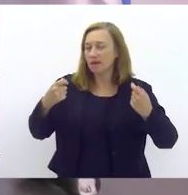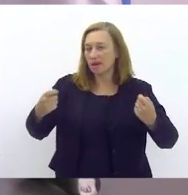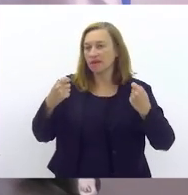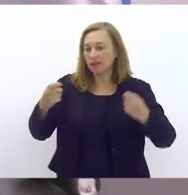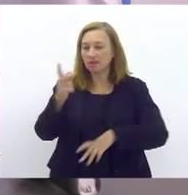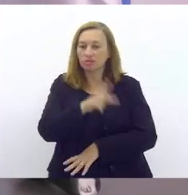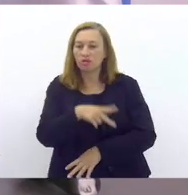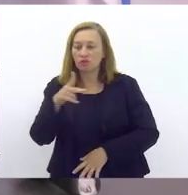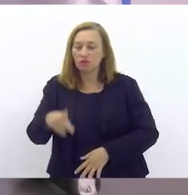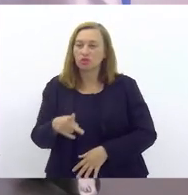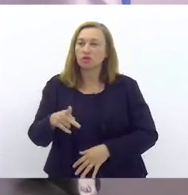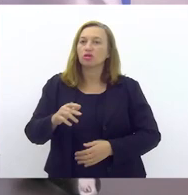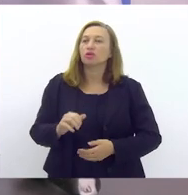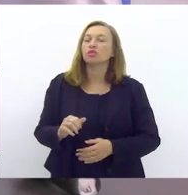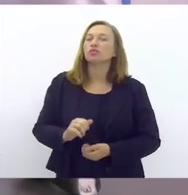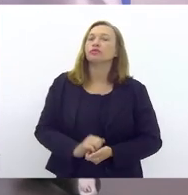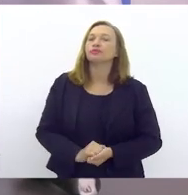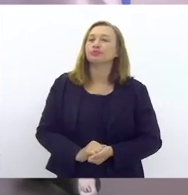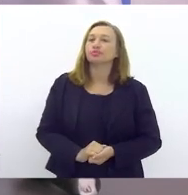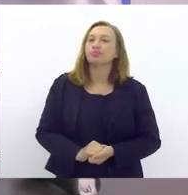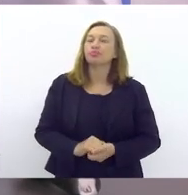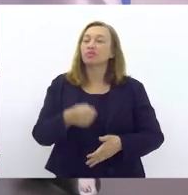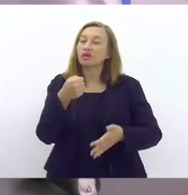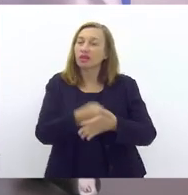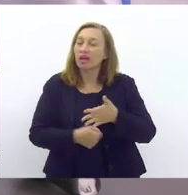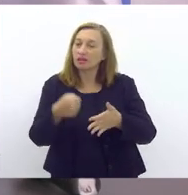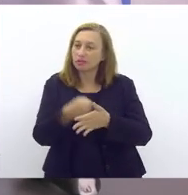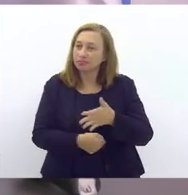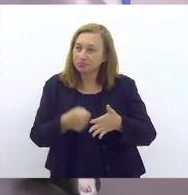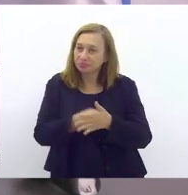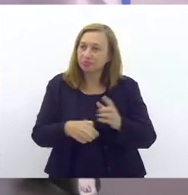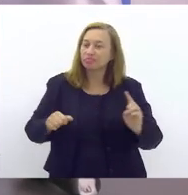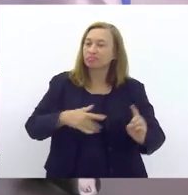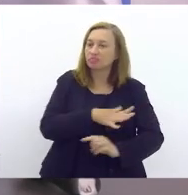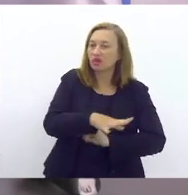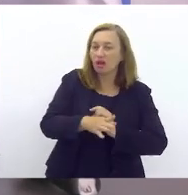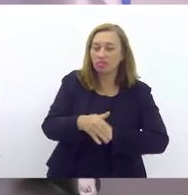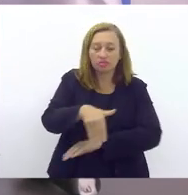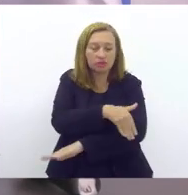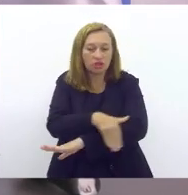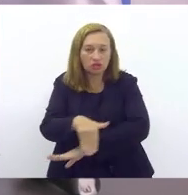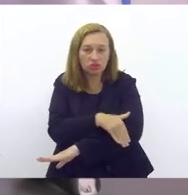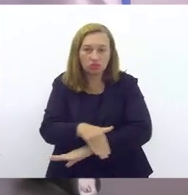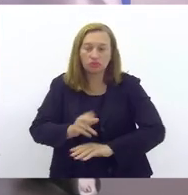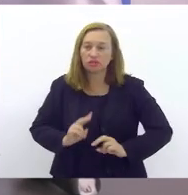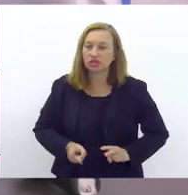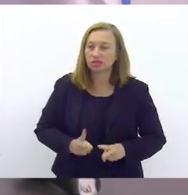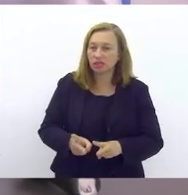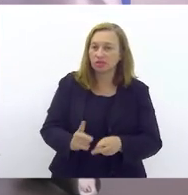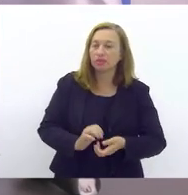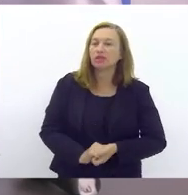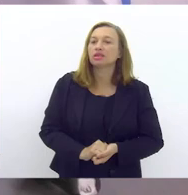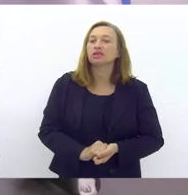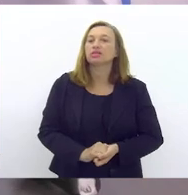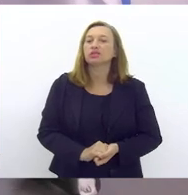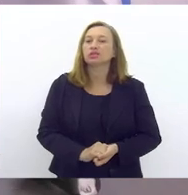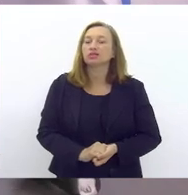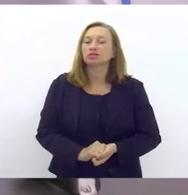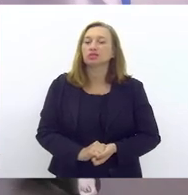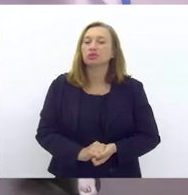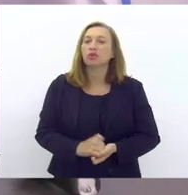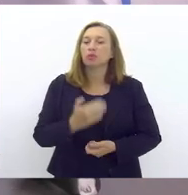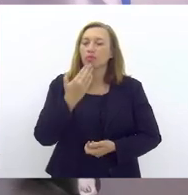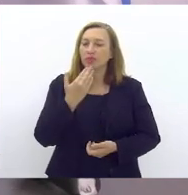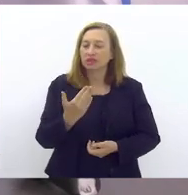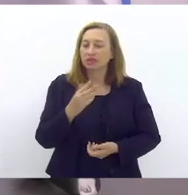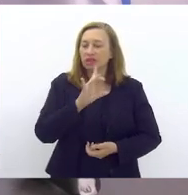lutas sociais, militante das lutas que a gente fez nas ruas, que a gente sempre fez. E eu quero